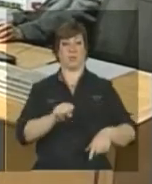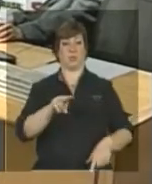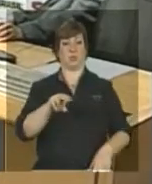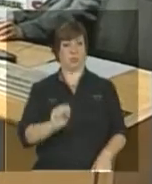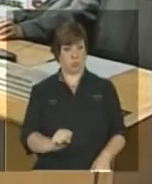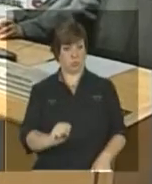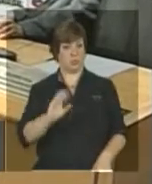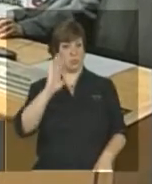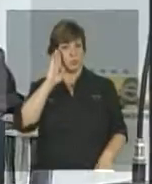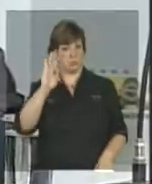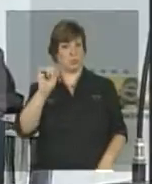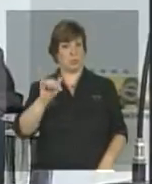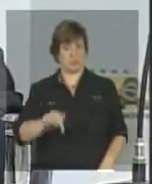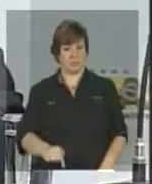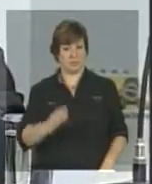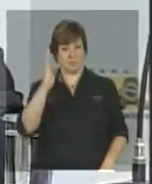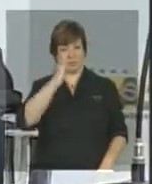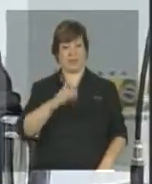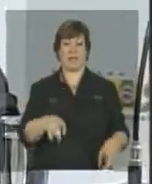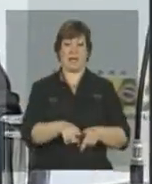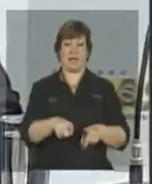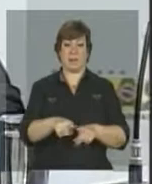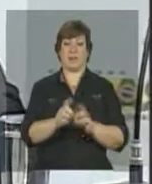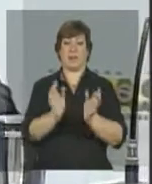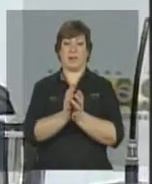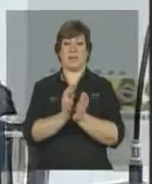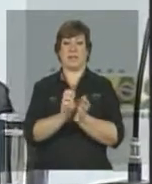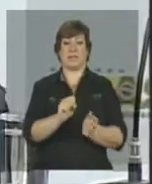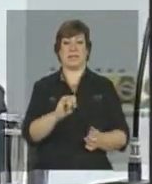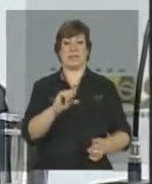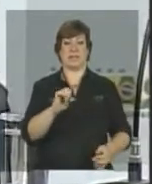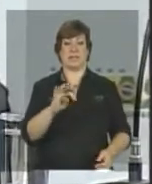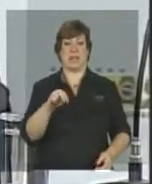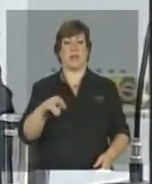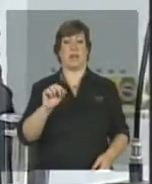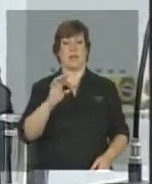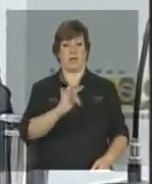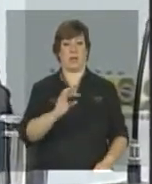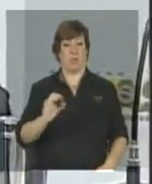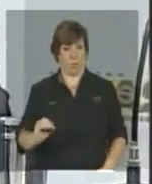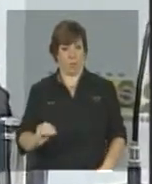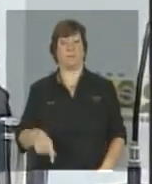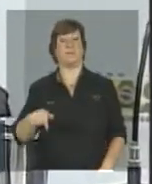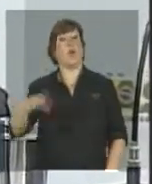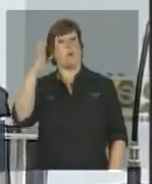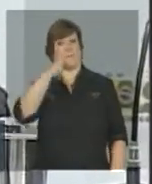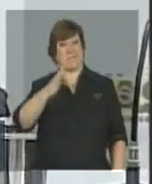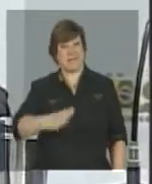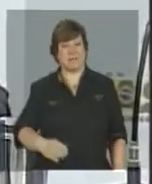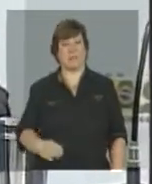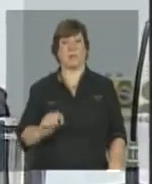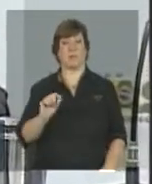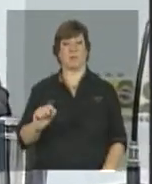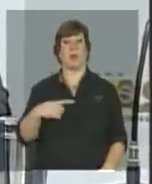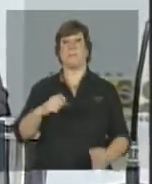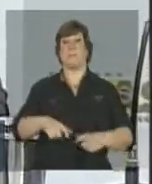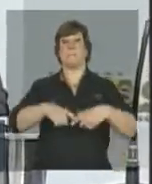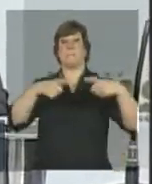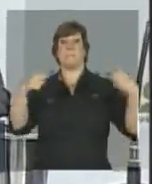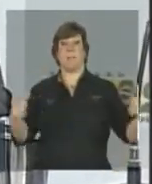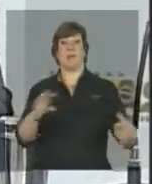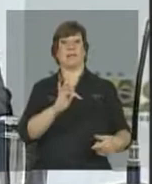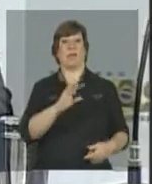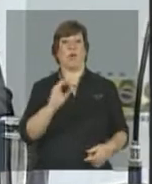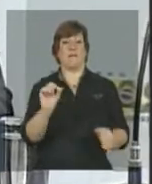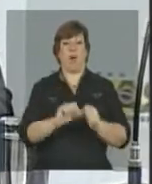a pujança do sistema também nacional de transplantes. O Brasil é o maior sistema público de transplantes do mundo, considerando que não